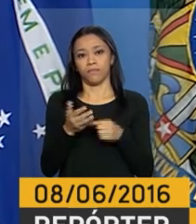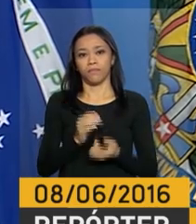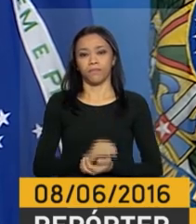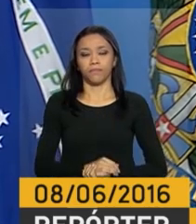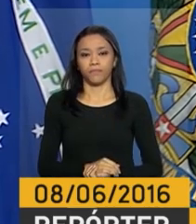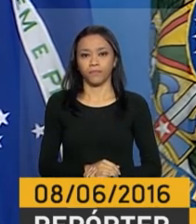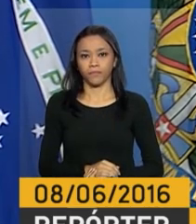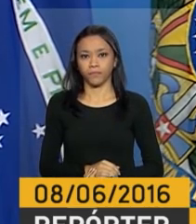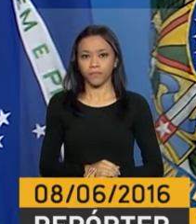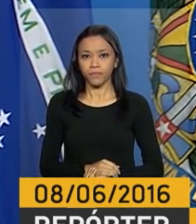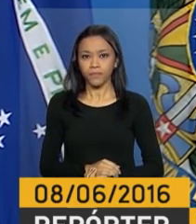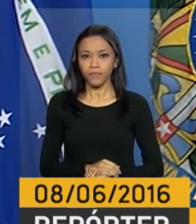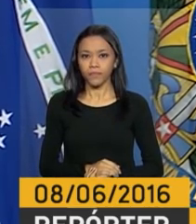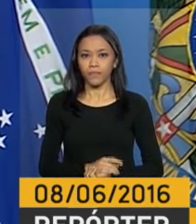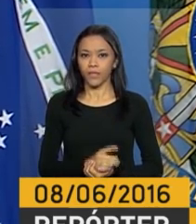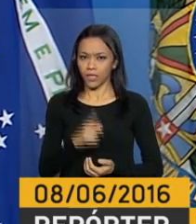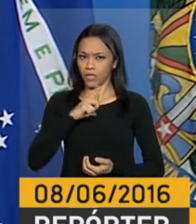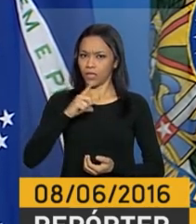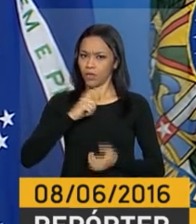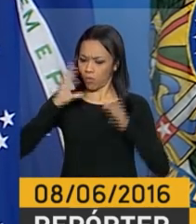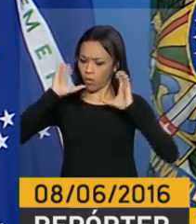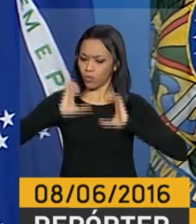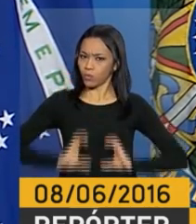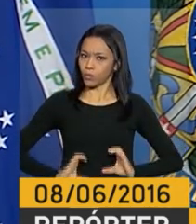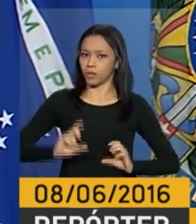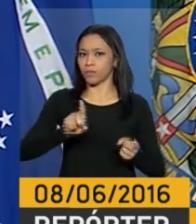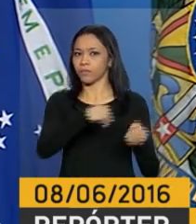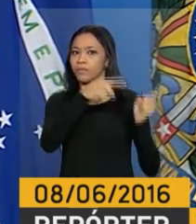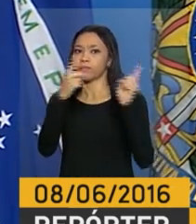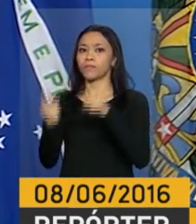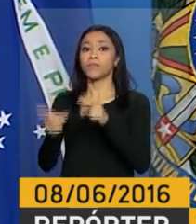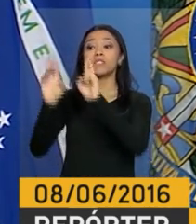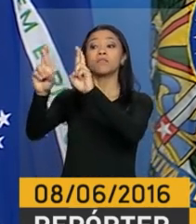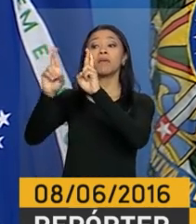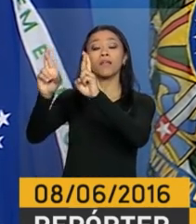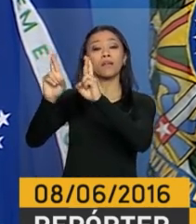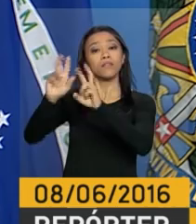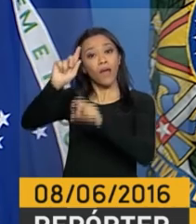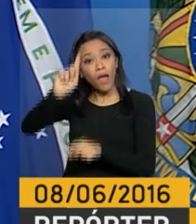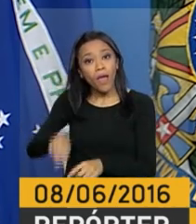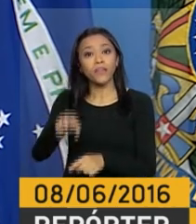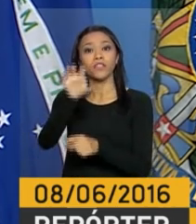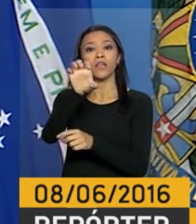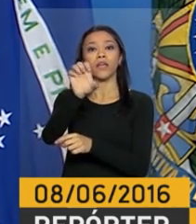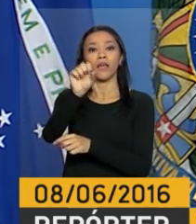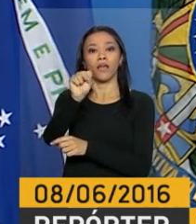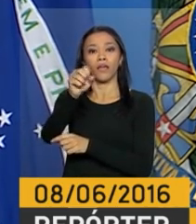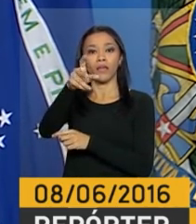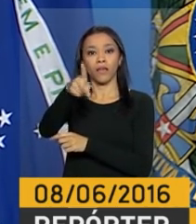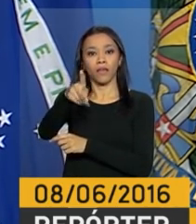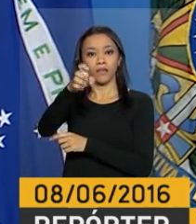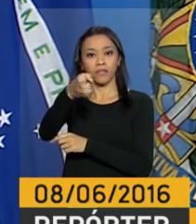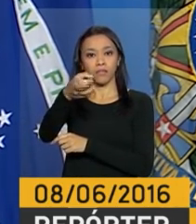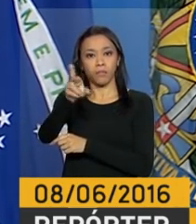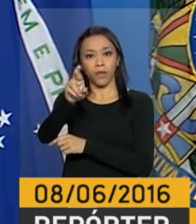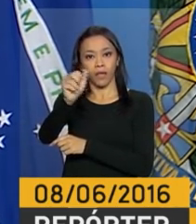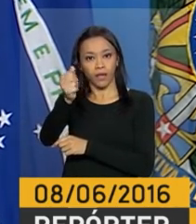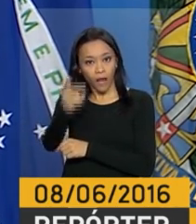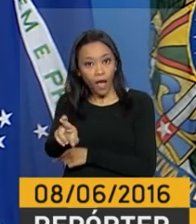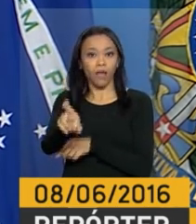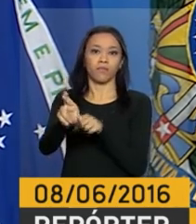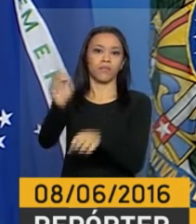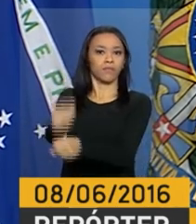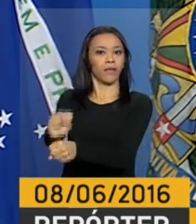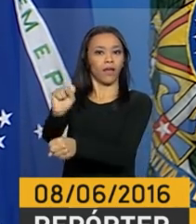data conduta e esperança vem de esperar quer dier as pessoas esperam que só que no tocante